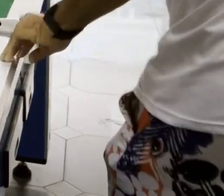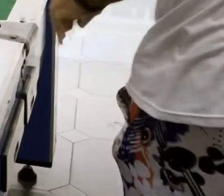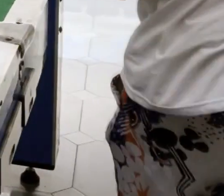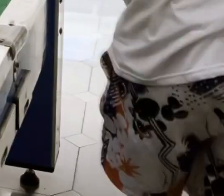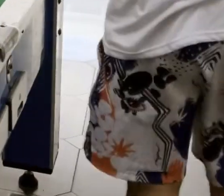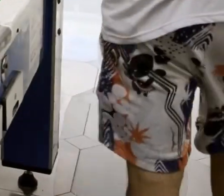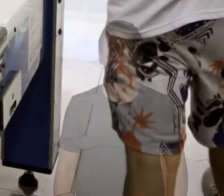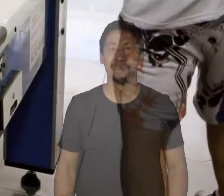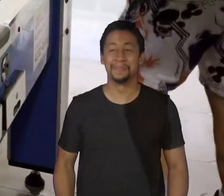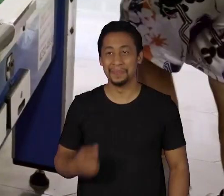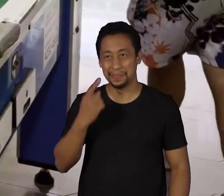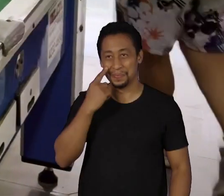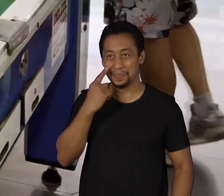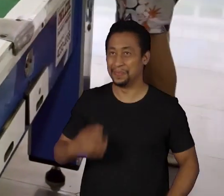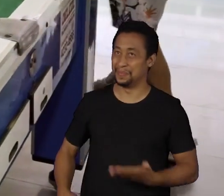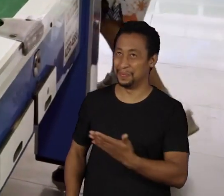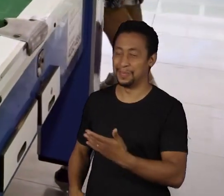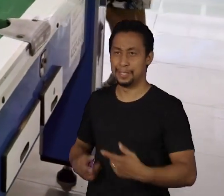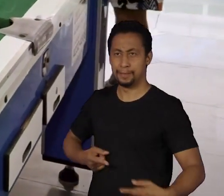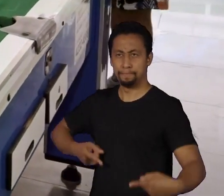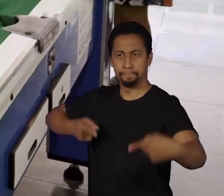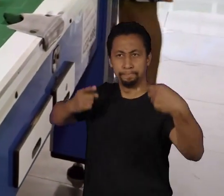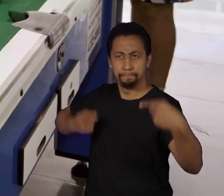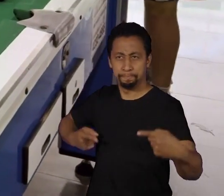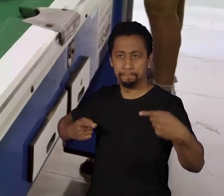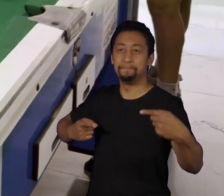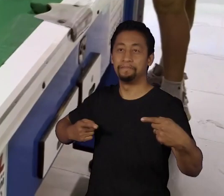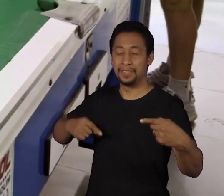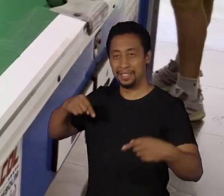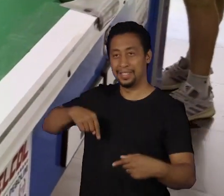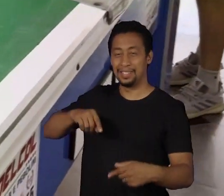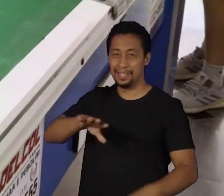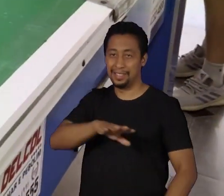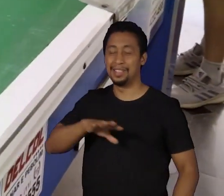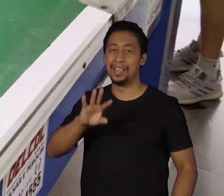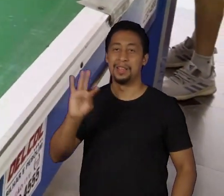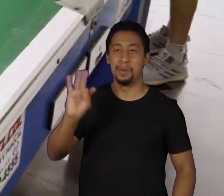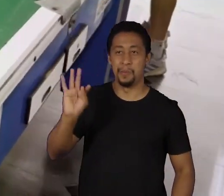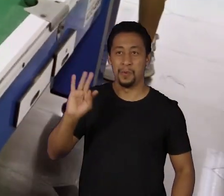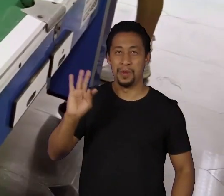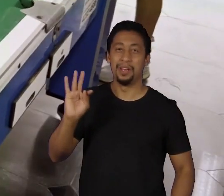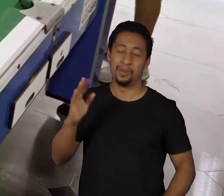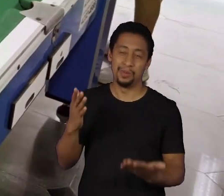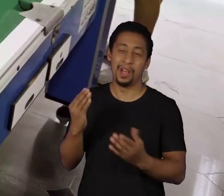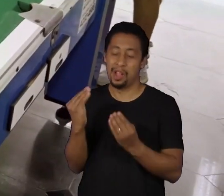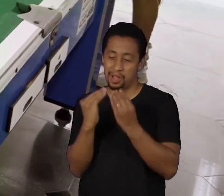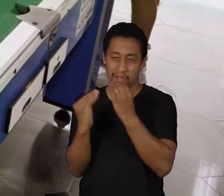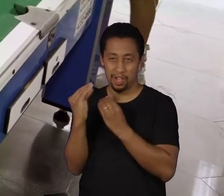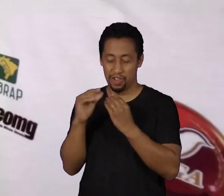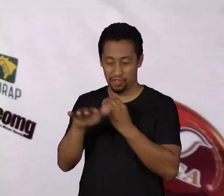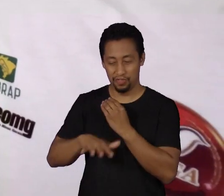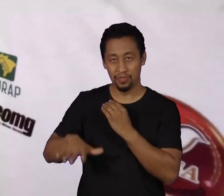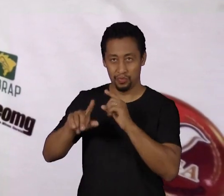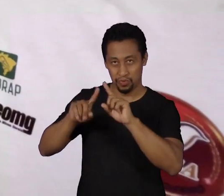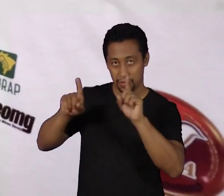Esse aqui é um dos aniversários que eu já joguei aqui no Tabuão, nessa lanchonete Ponto Lazer. E aí, vamos jogar uma partida,